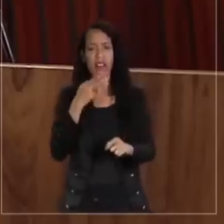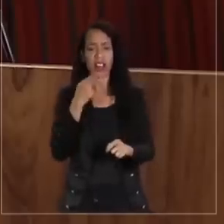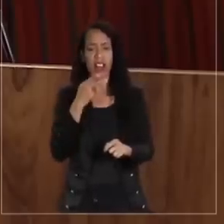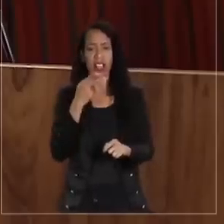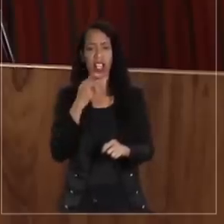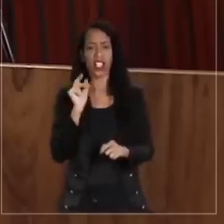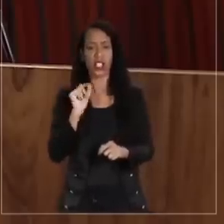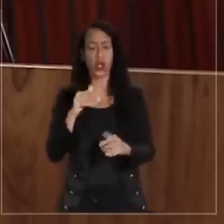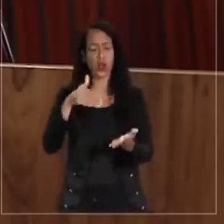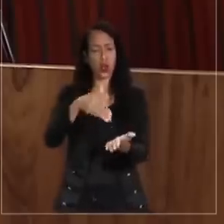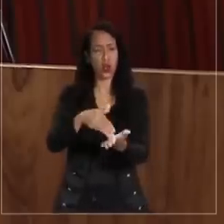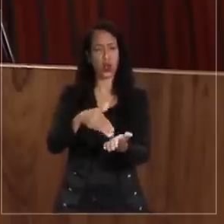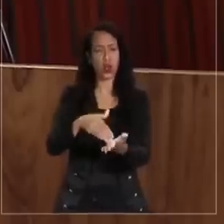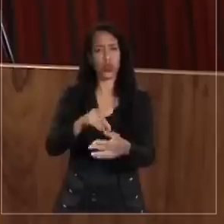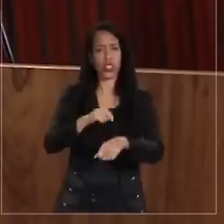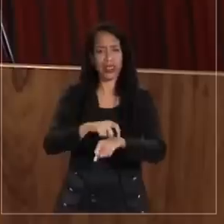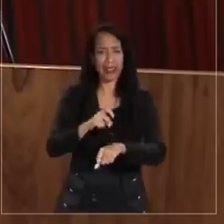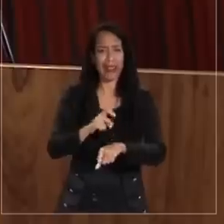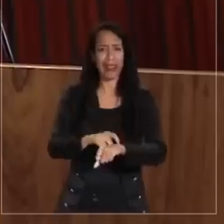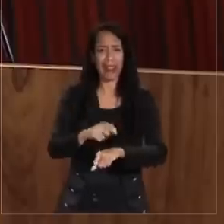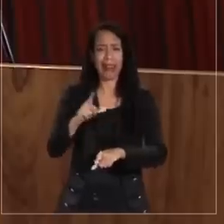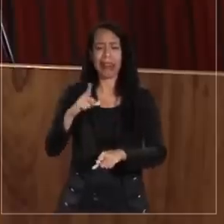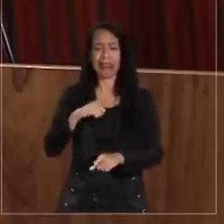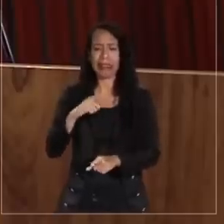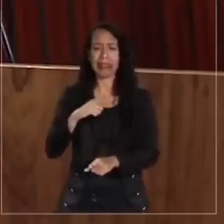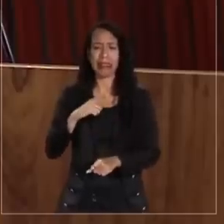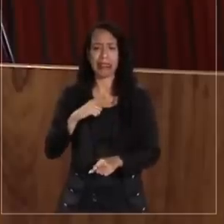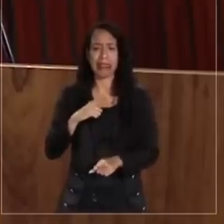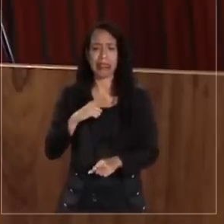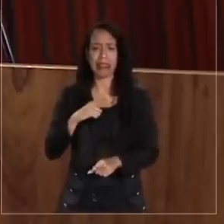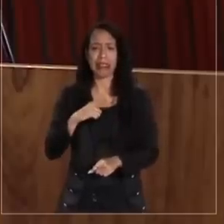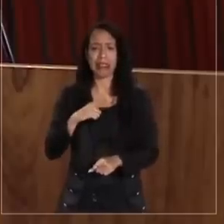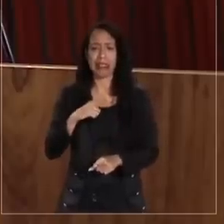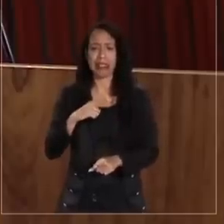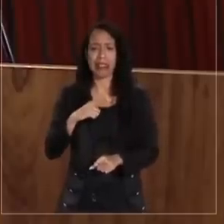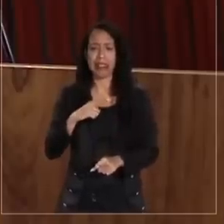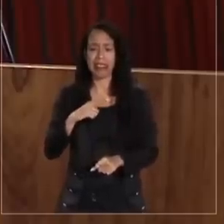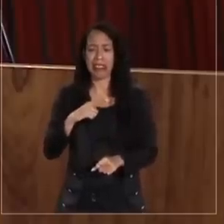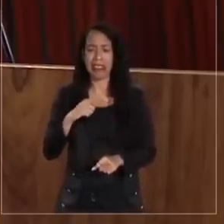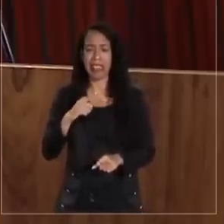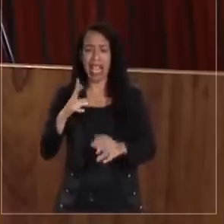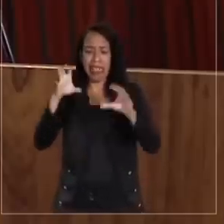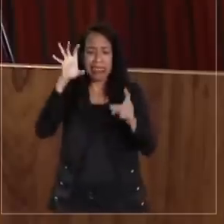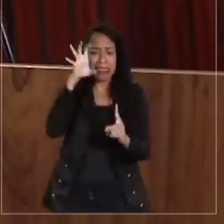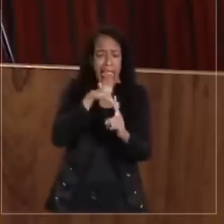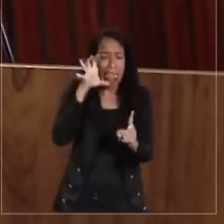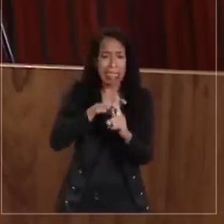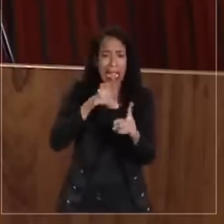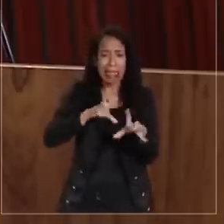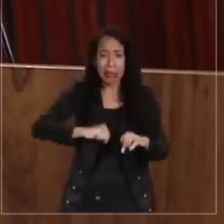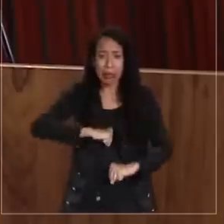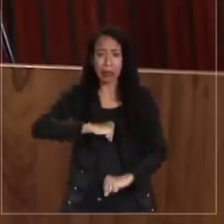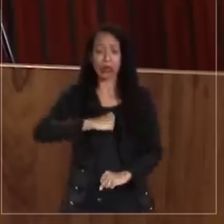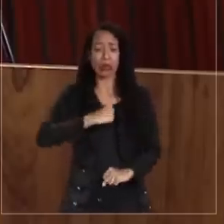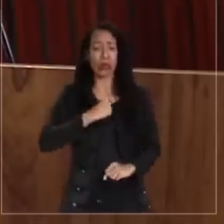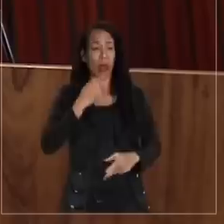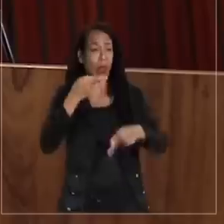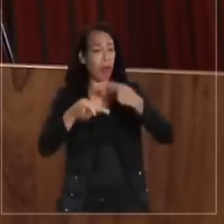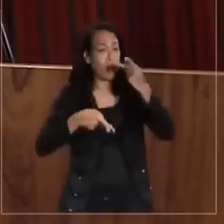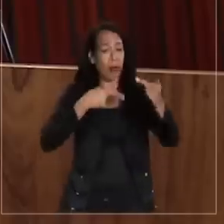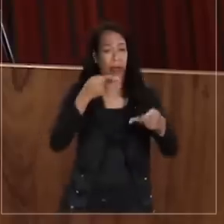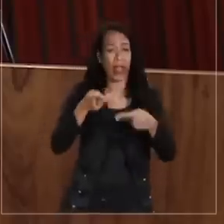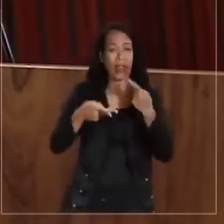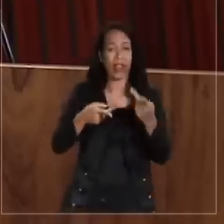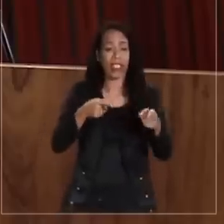cátedra, porque nos últimos tempos nós temos sido fustigados com toda acidez, com todas as críticas. E a crítica